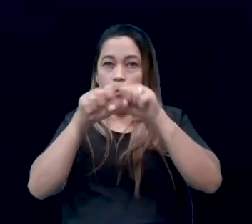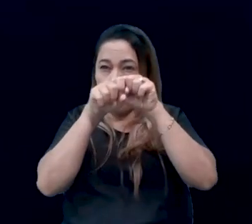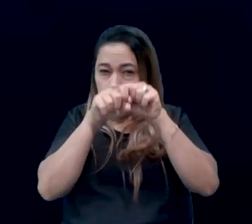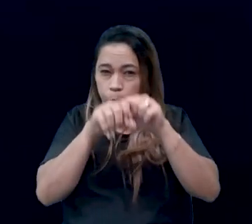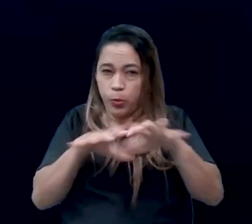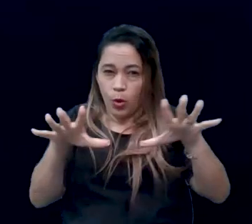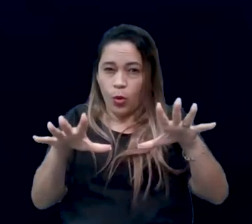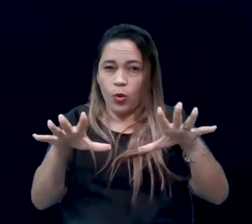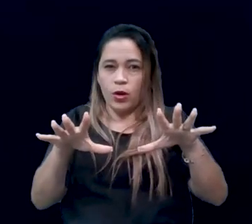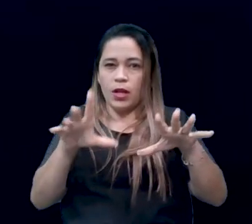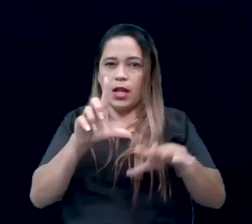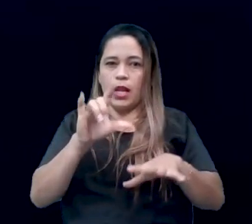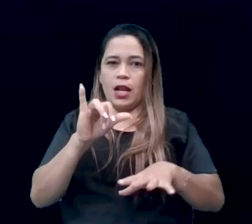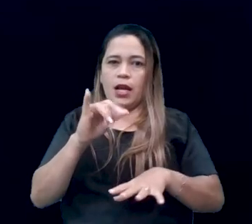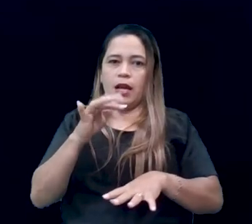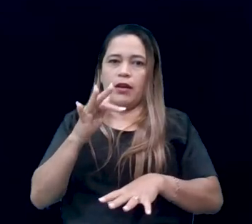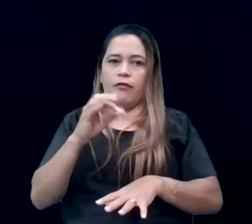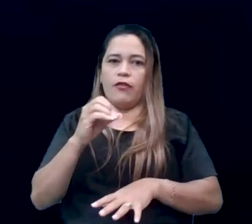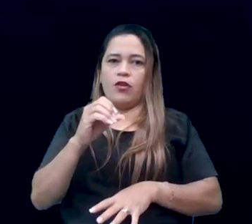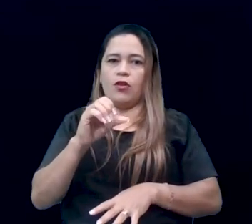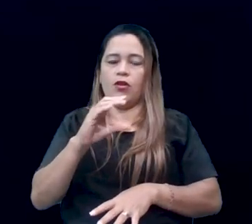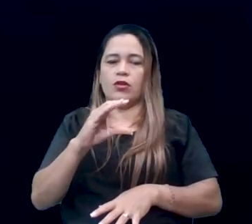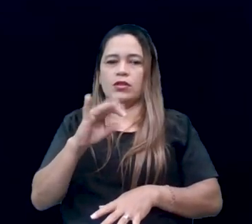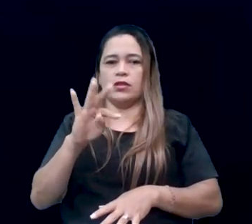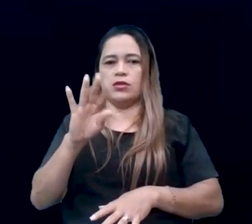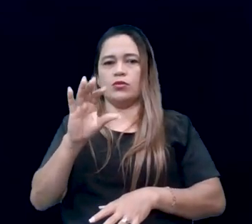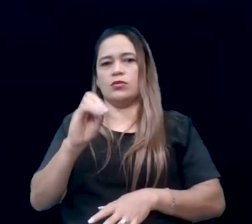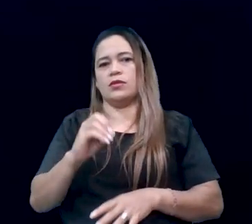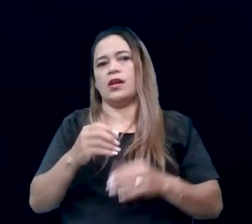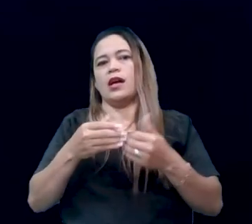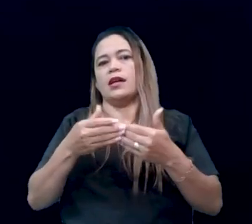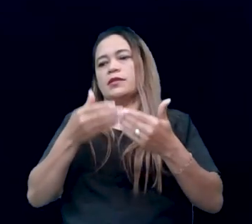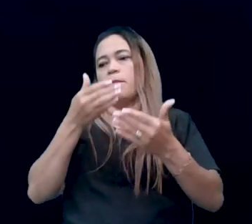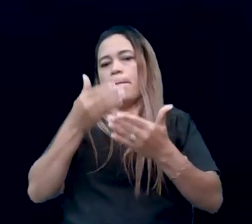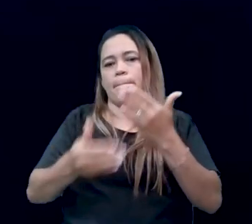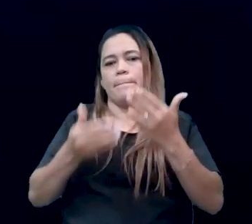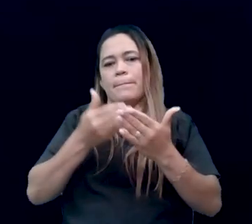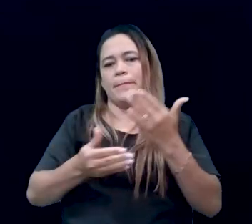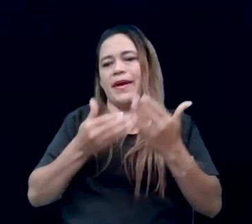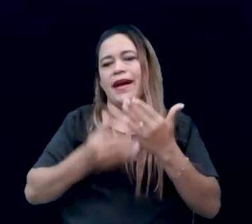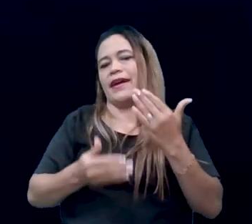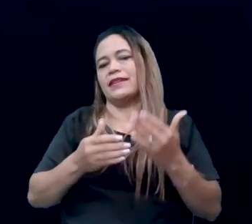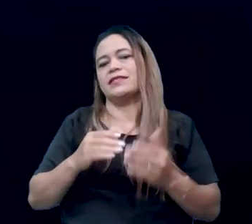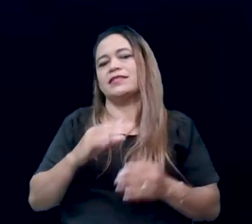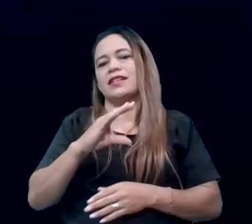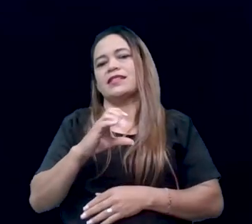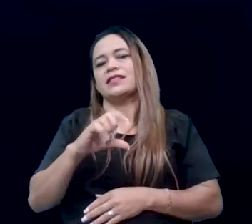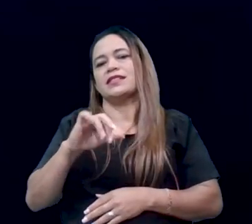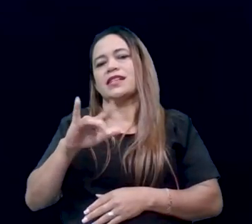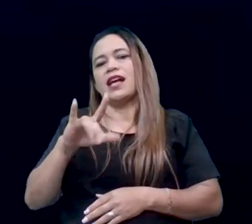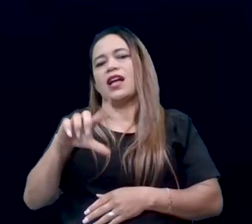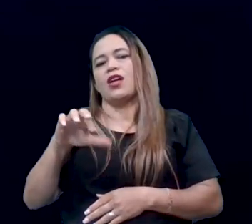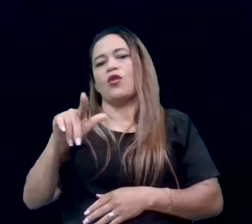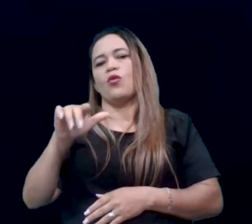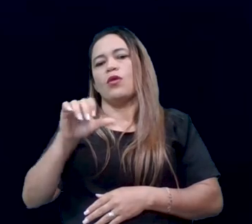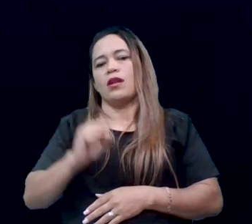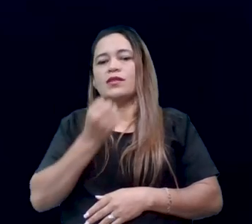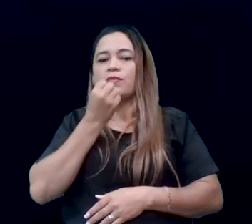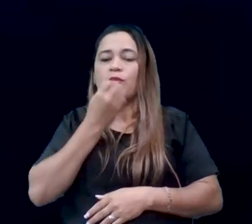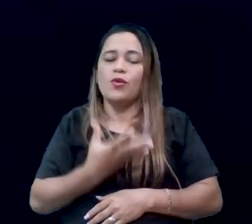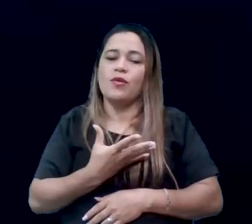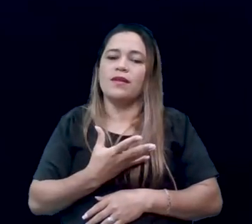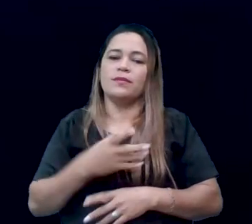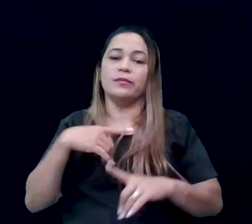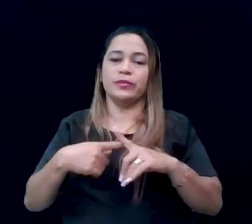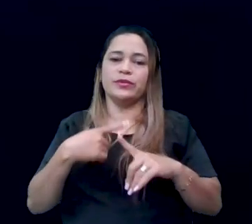nosso linfócito que nós estamos perdendo as nossas células de defesa. E isso é bem interessante. E a gente poderia pensar uma coisa,